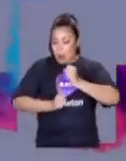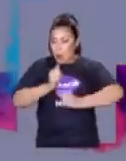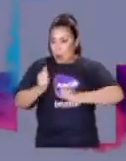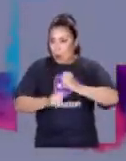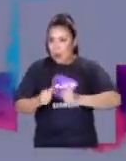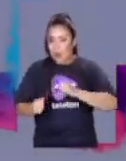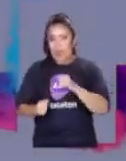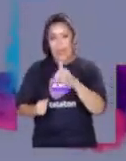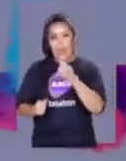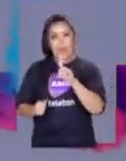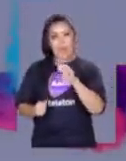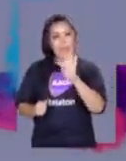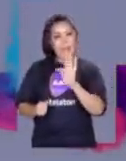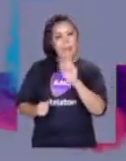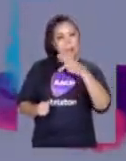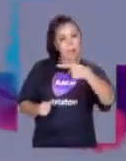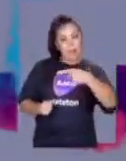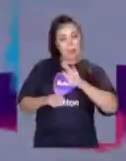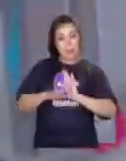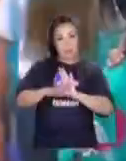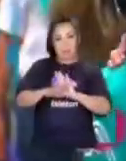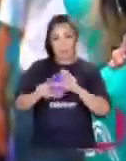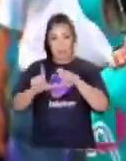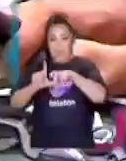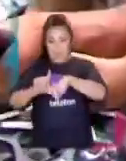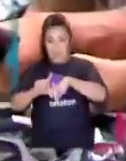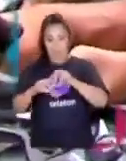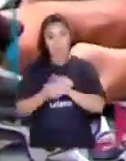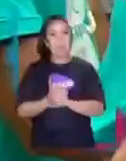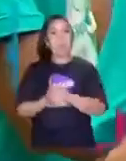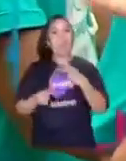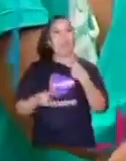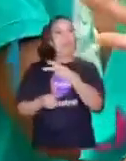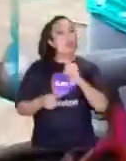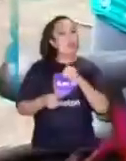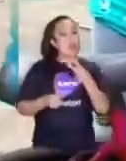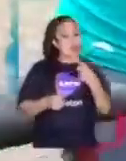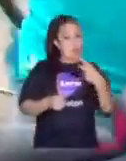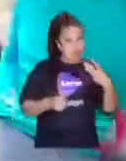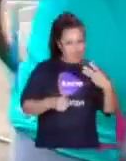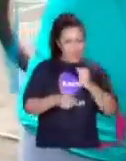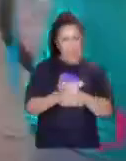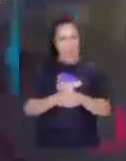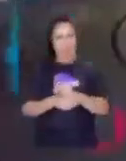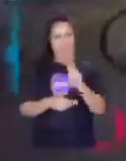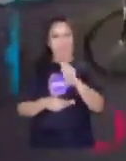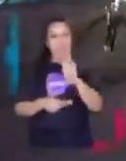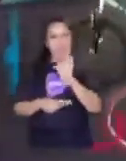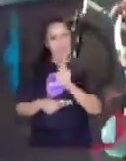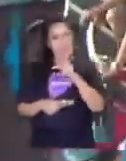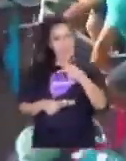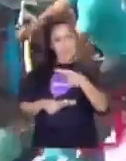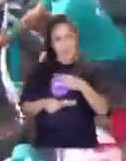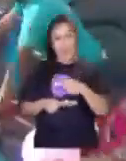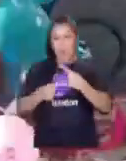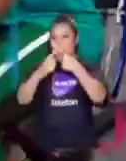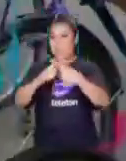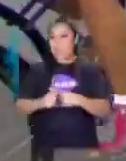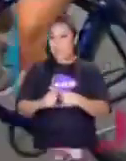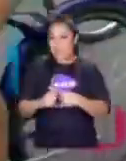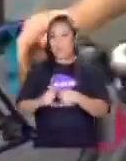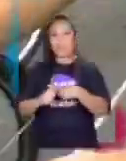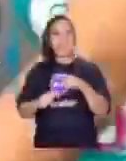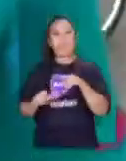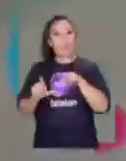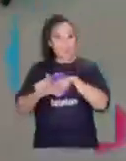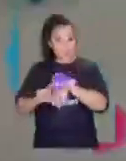do Teleton. Olha só que festa linda. Em 2013, a VTV realizou o primeiro desafio Teleton. Naquele